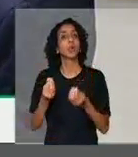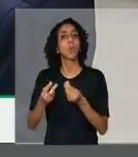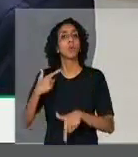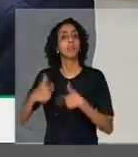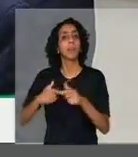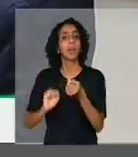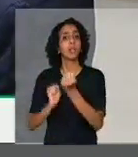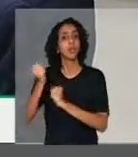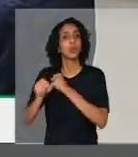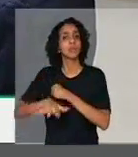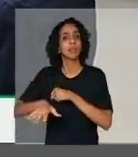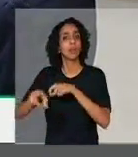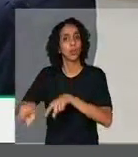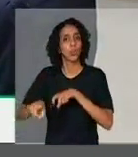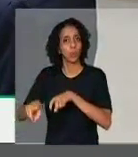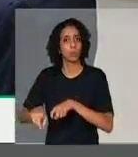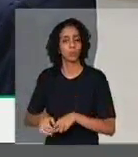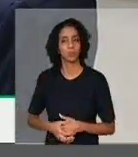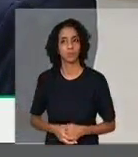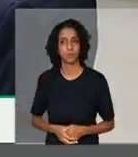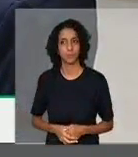dar fortaleza